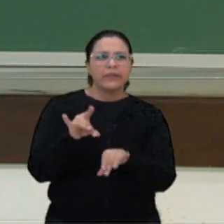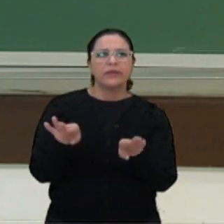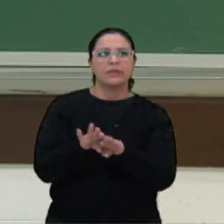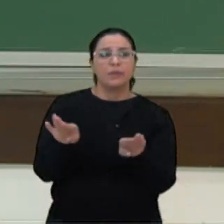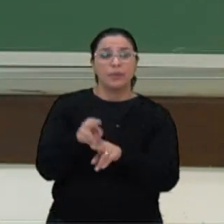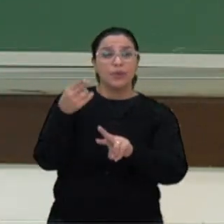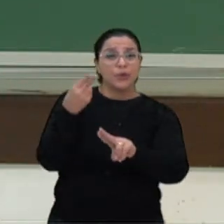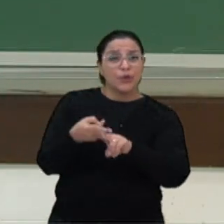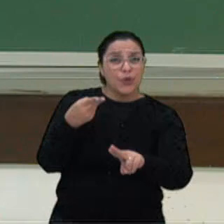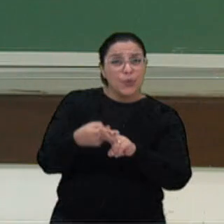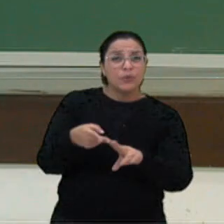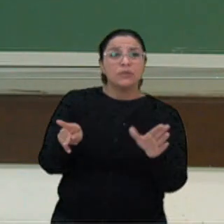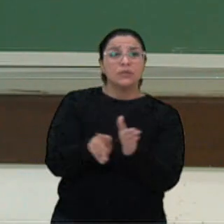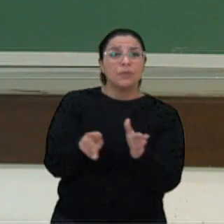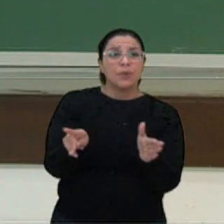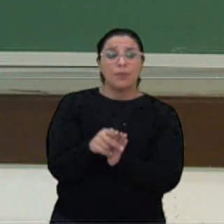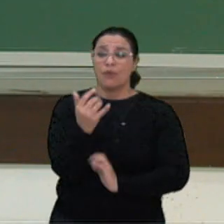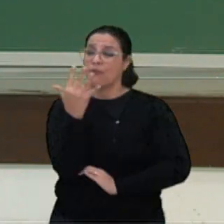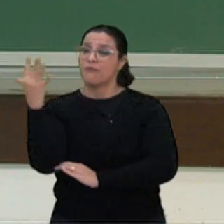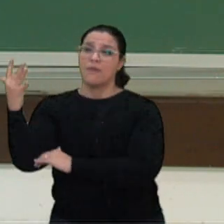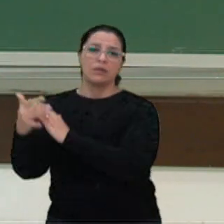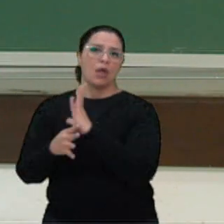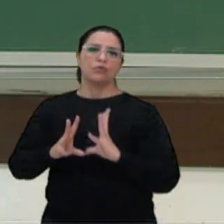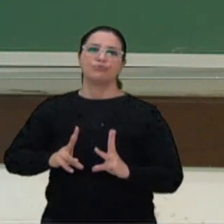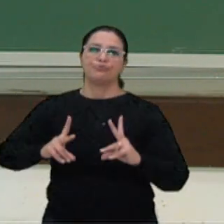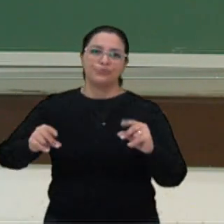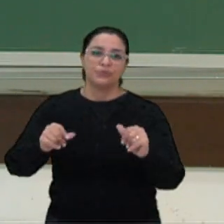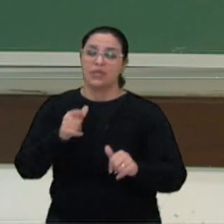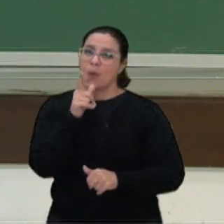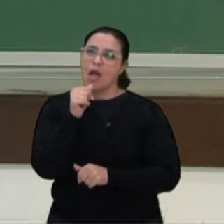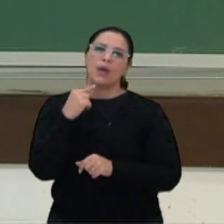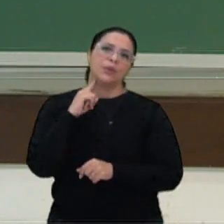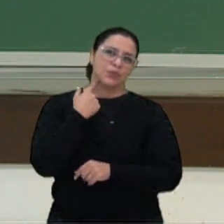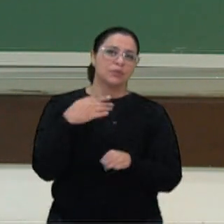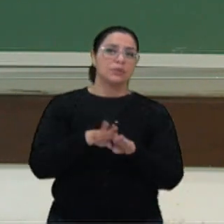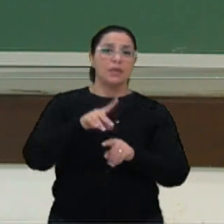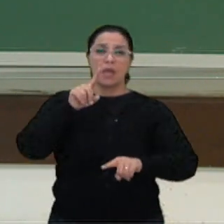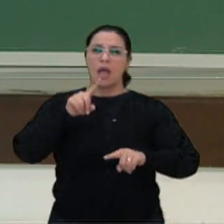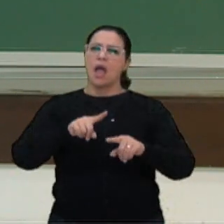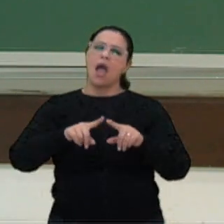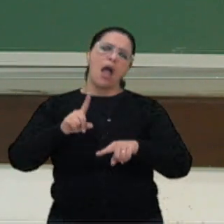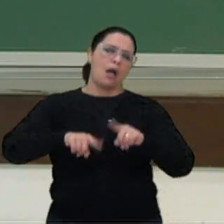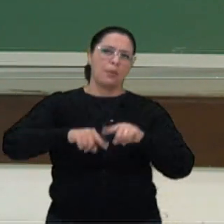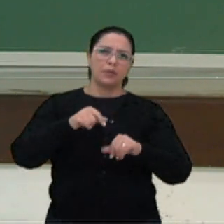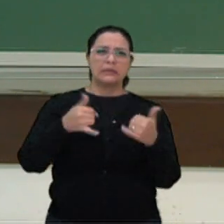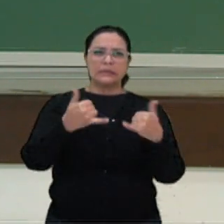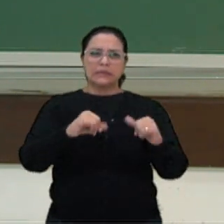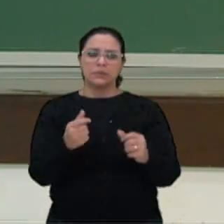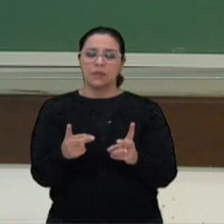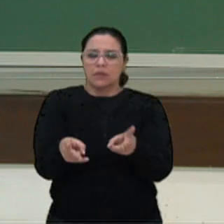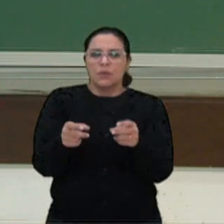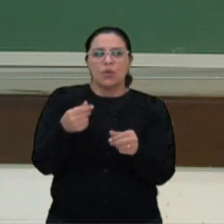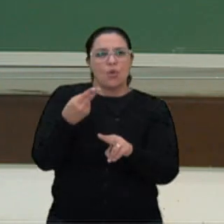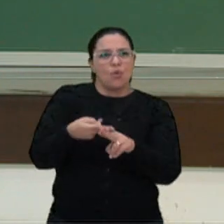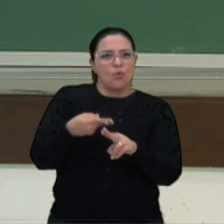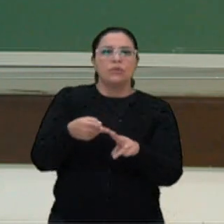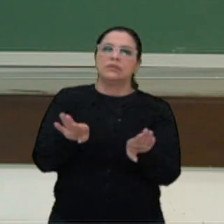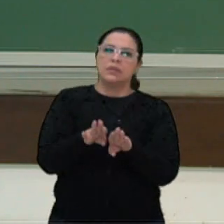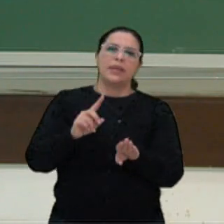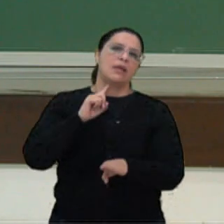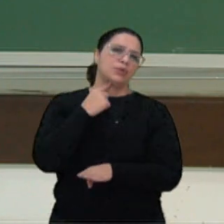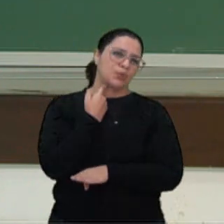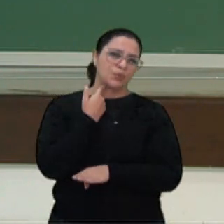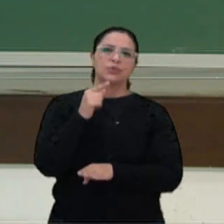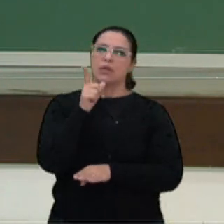pela utilização, pela retirada da vegetação e, de repente, algum produto que é utilizado ali nessa exploração. Então, aí são as